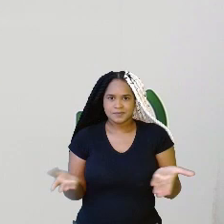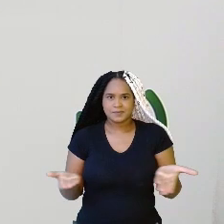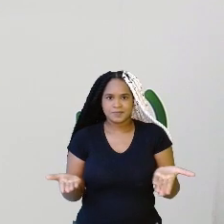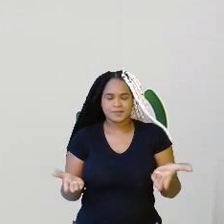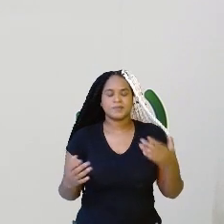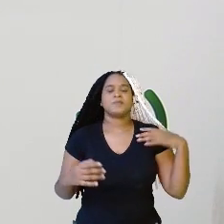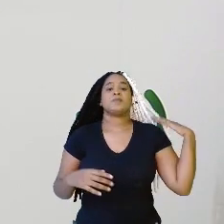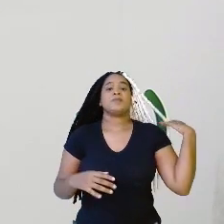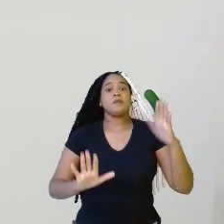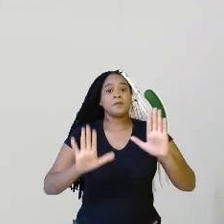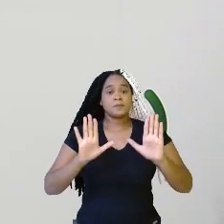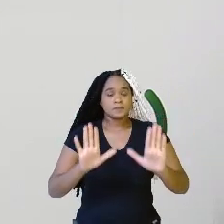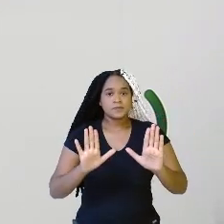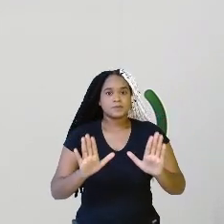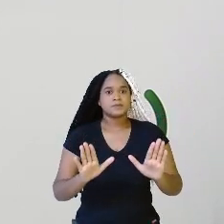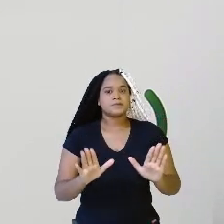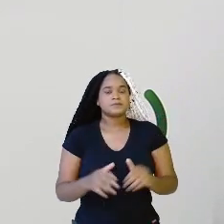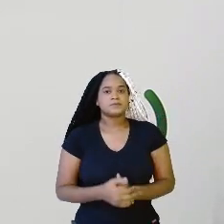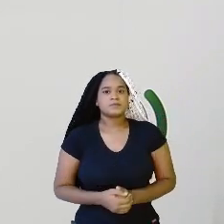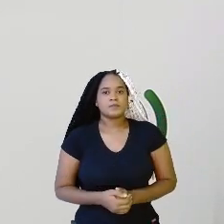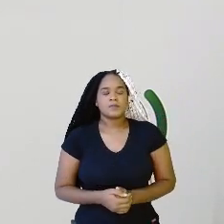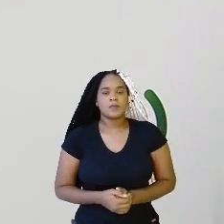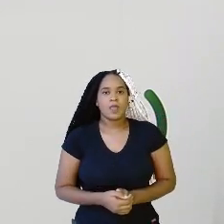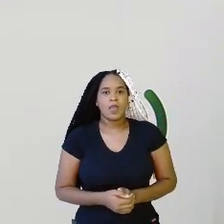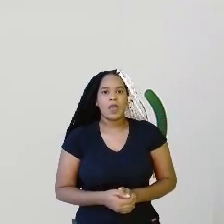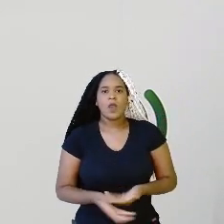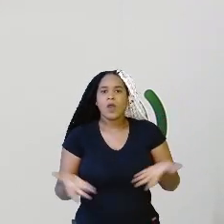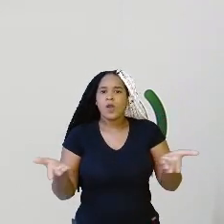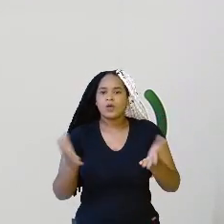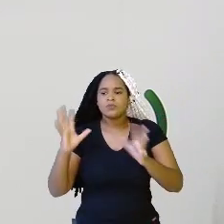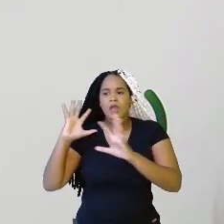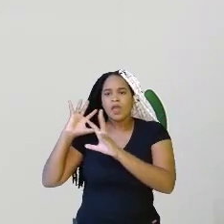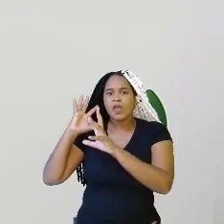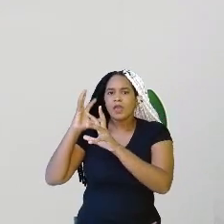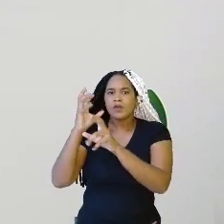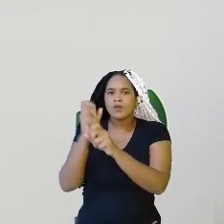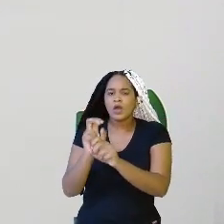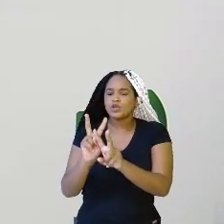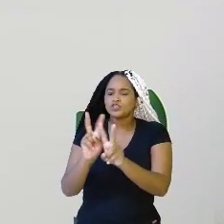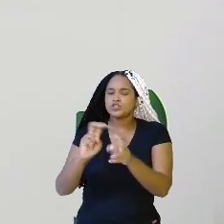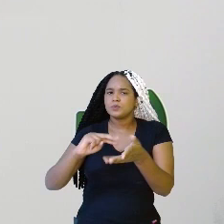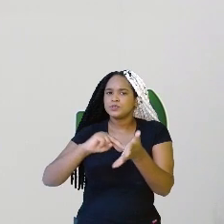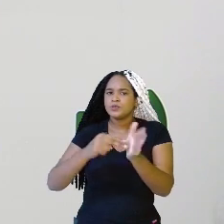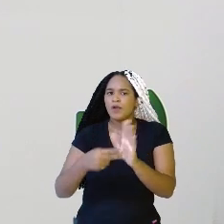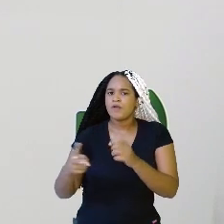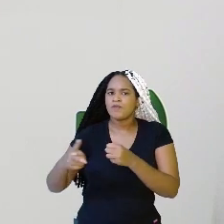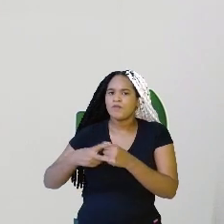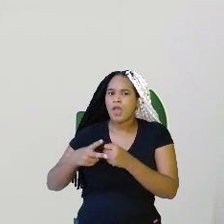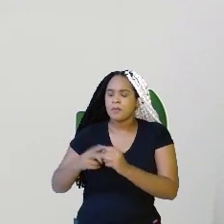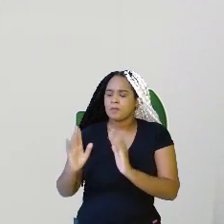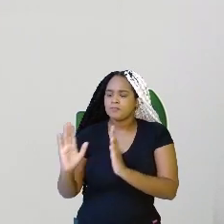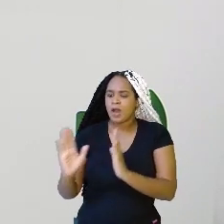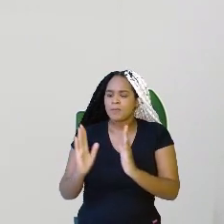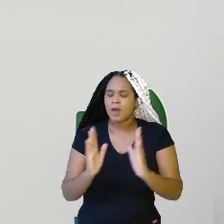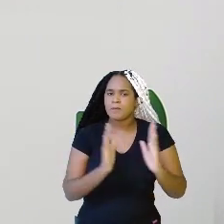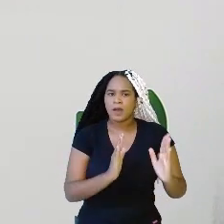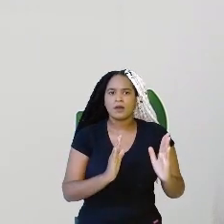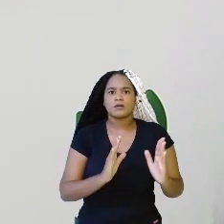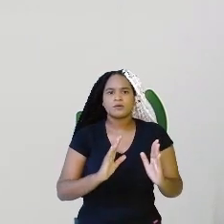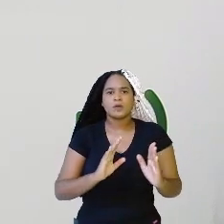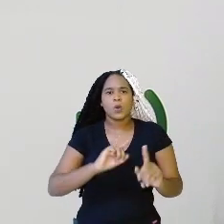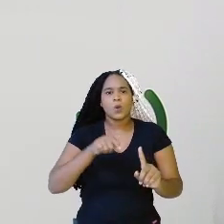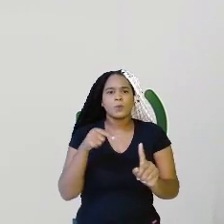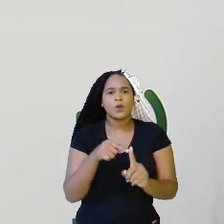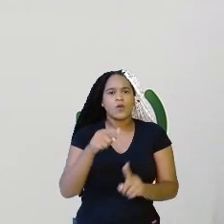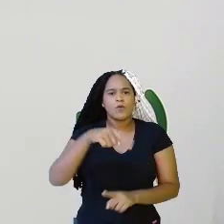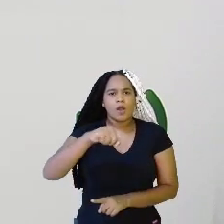darmos o conteúdo de hoje, nós iremos dar uma revisada no que é verbo, quais são os tempos verbais, para que você possa lembrar